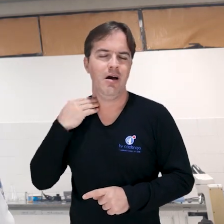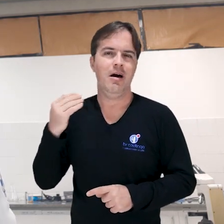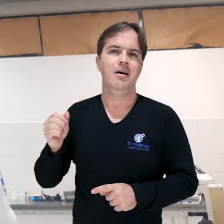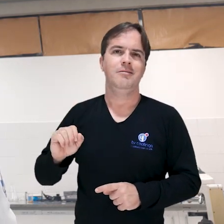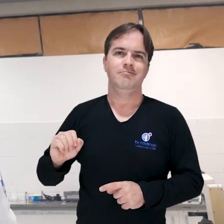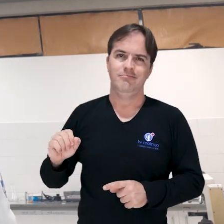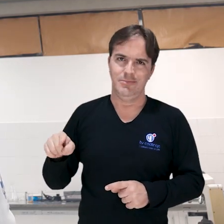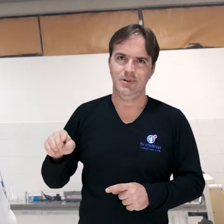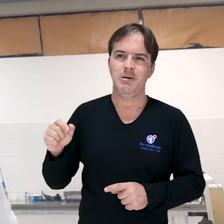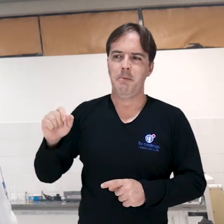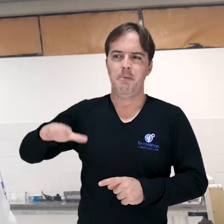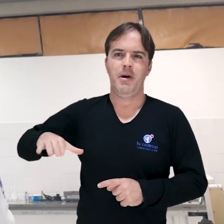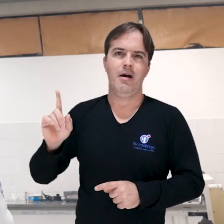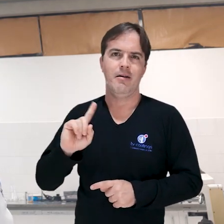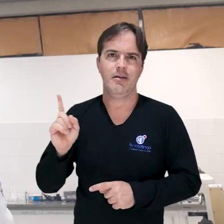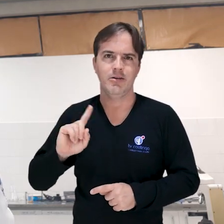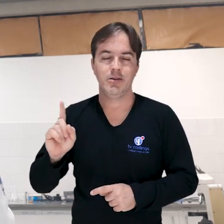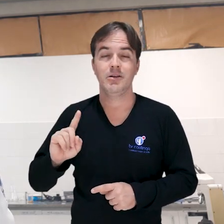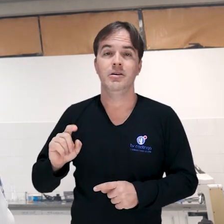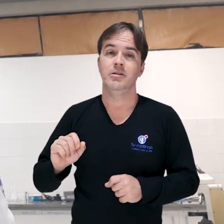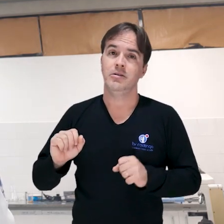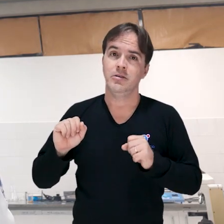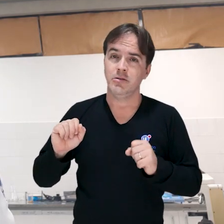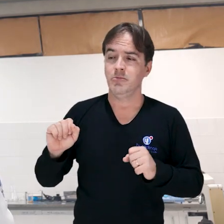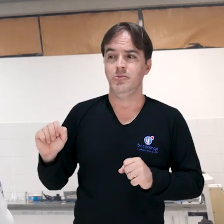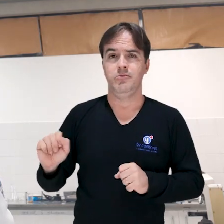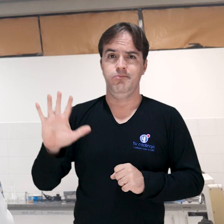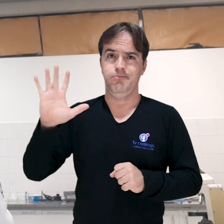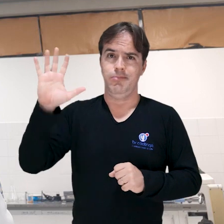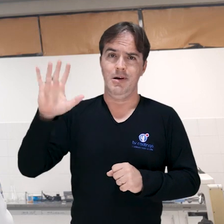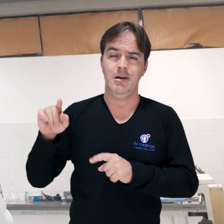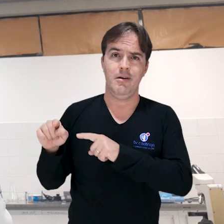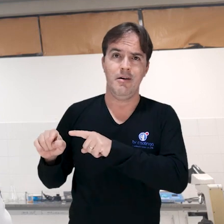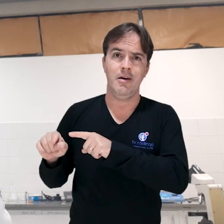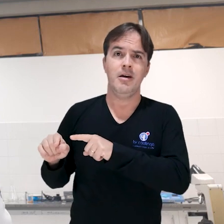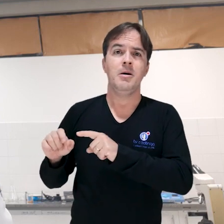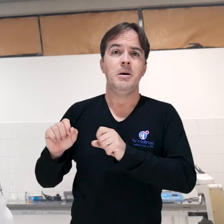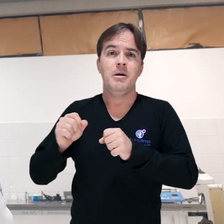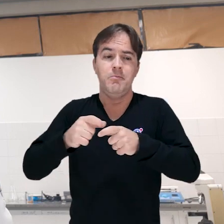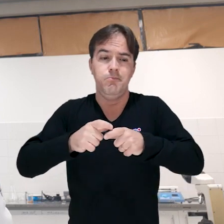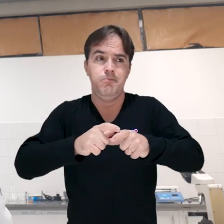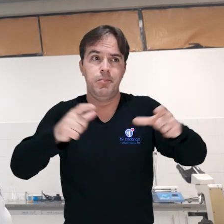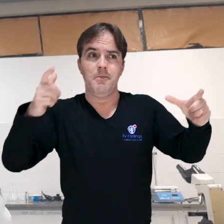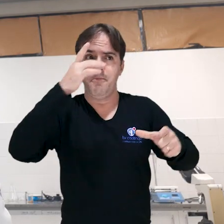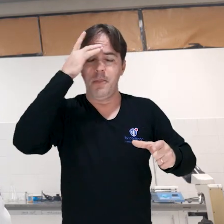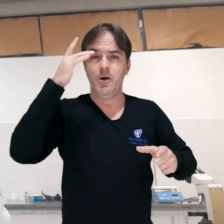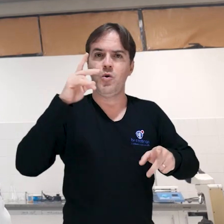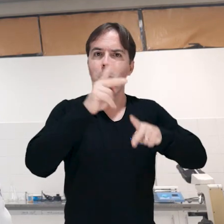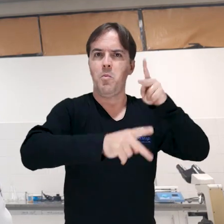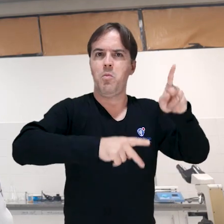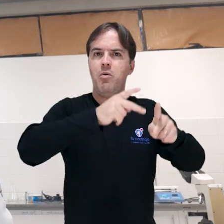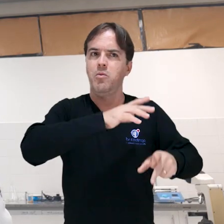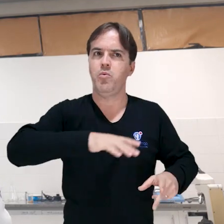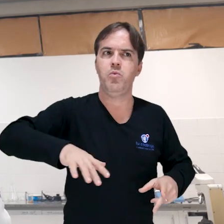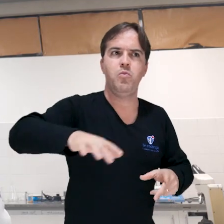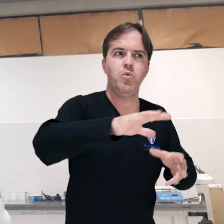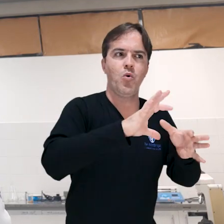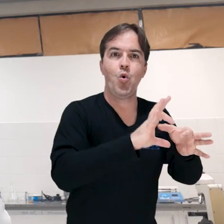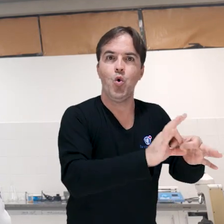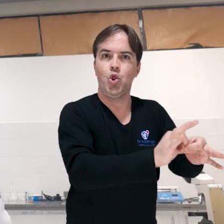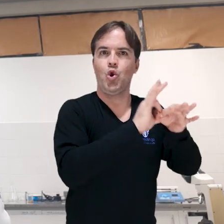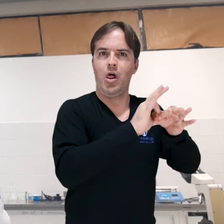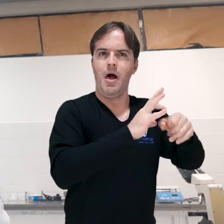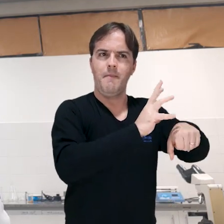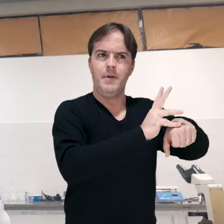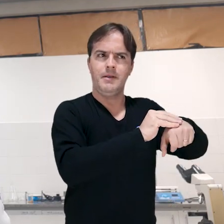custo alto ainda, e não seria utilizado em larga escala para o tratamento, para o controle, por exemplo, de uma